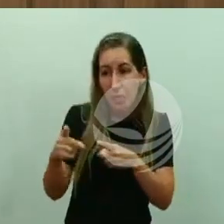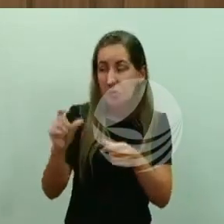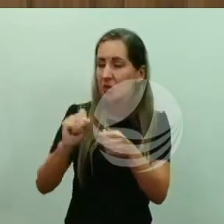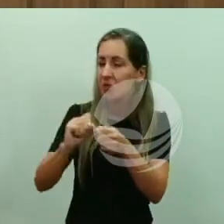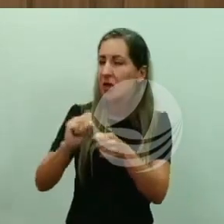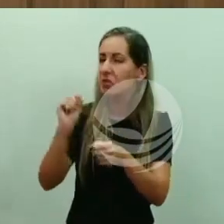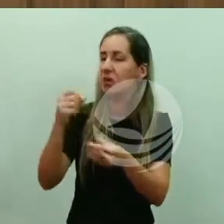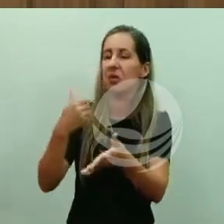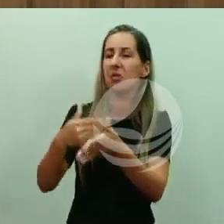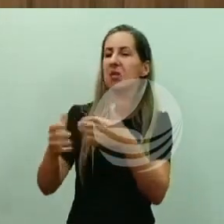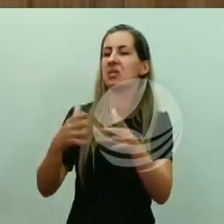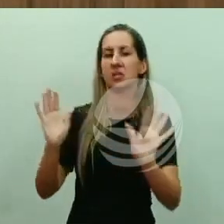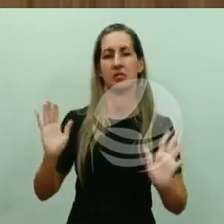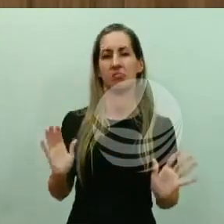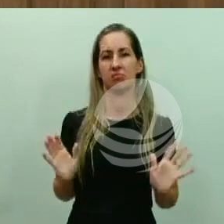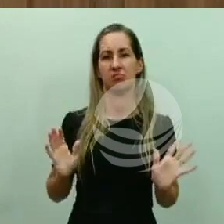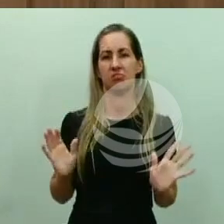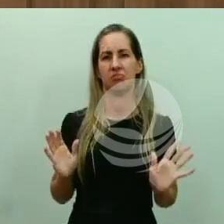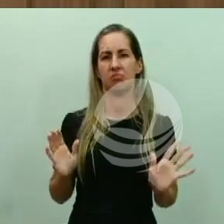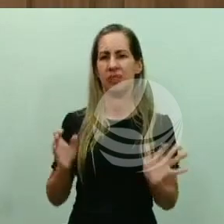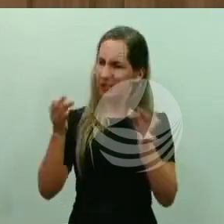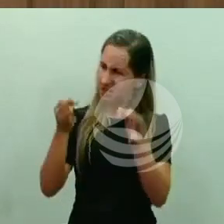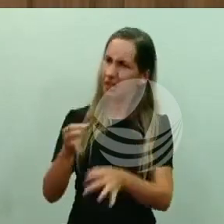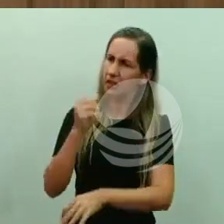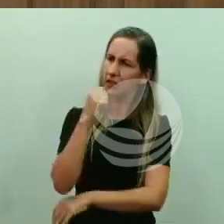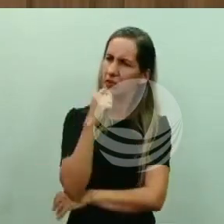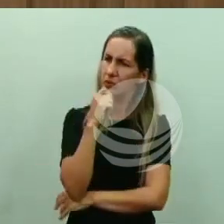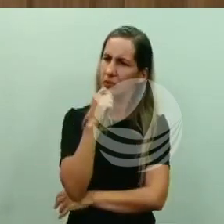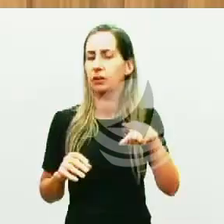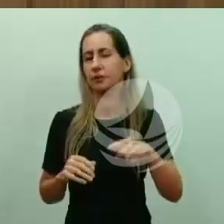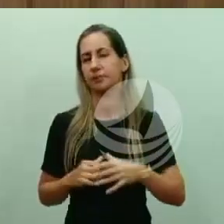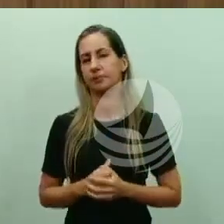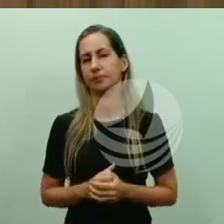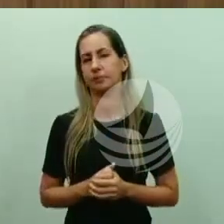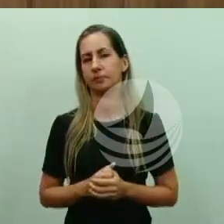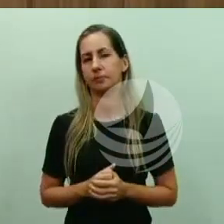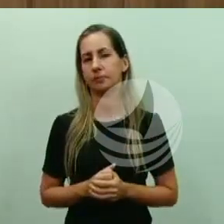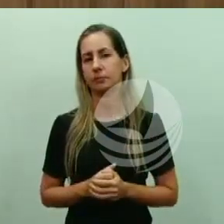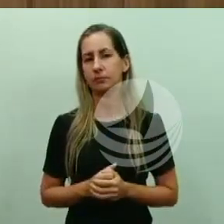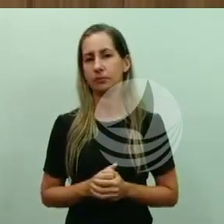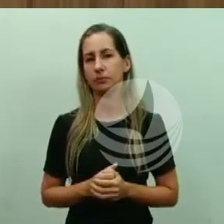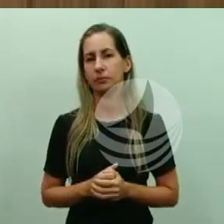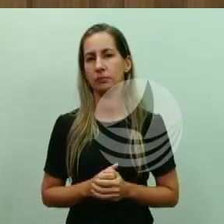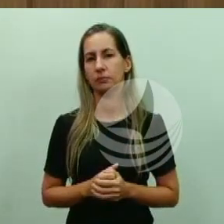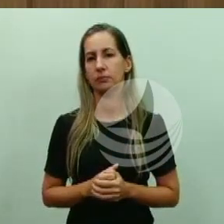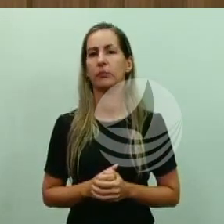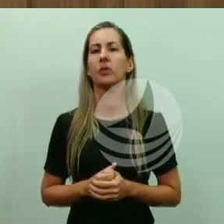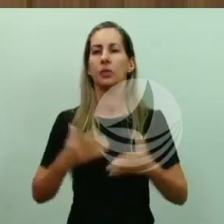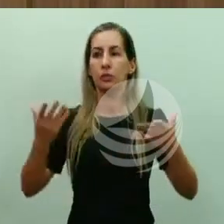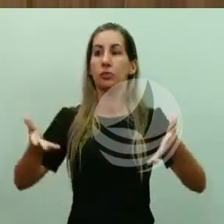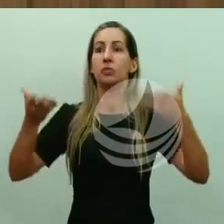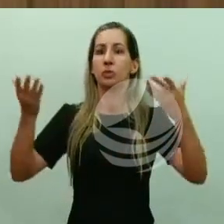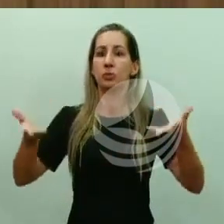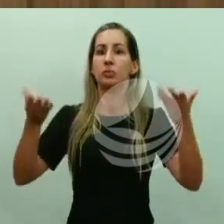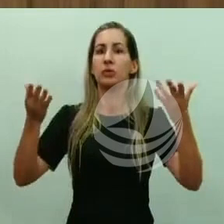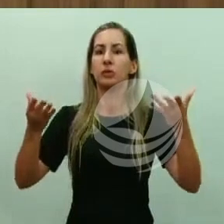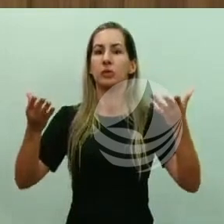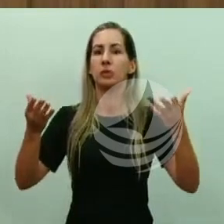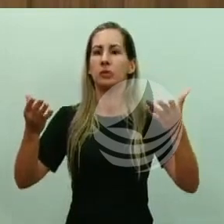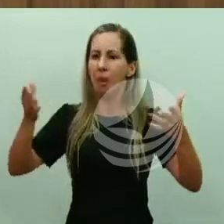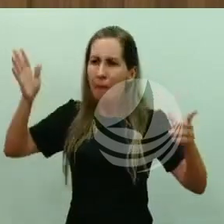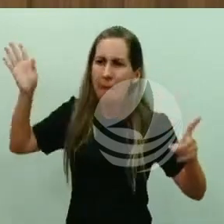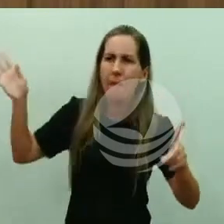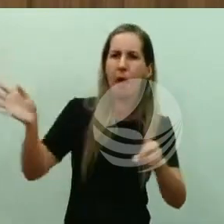faça o que quiser. Está certo isso, vereadores? E o tom foi subindo. Ele falou, lhe meto a